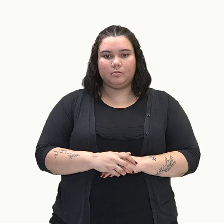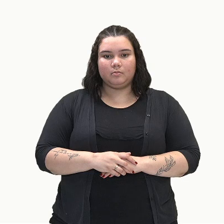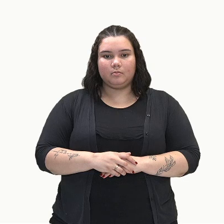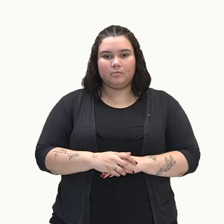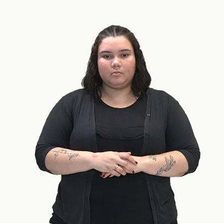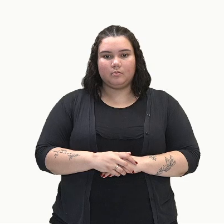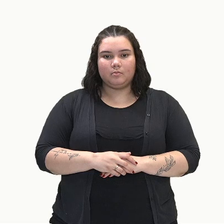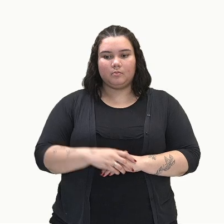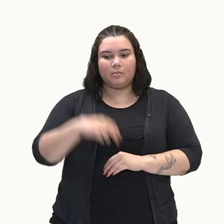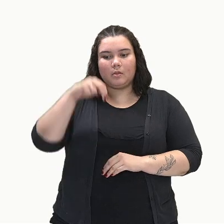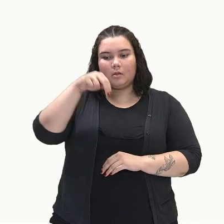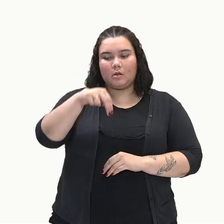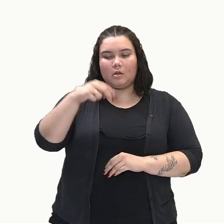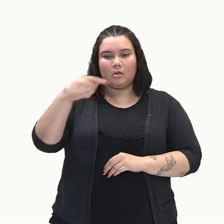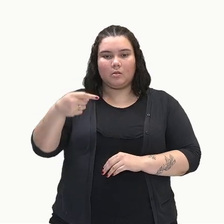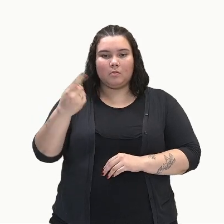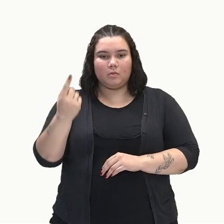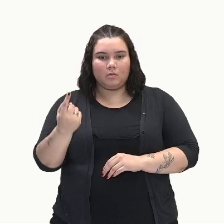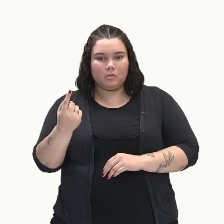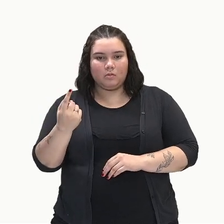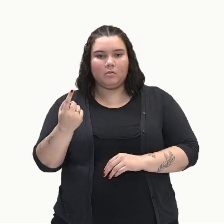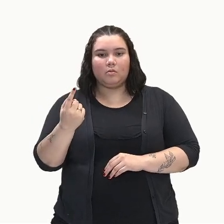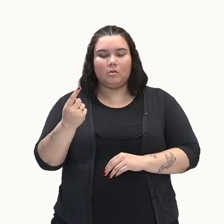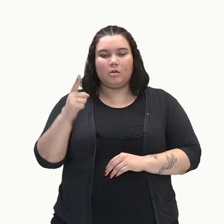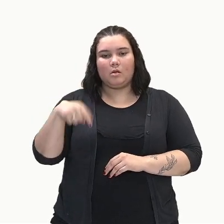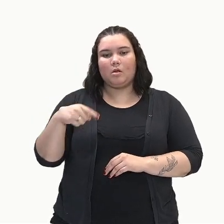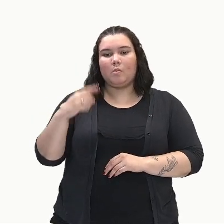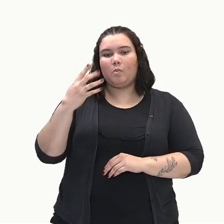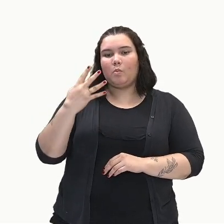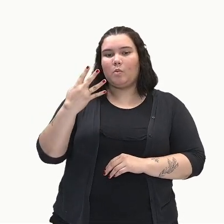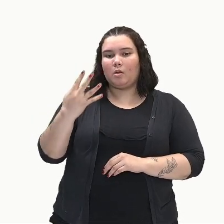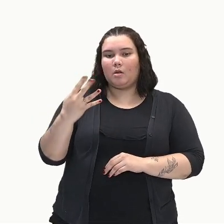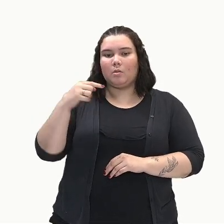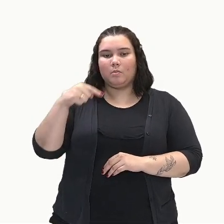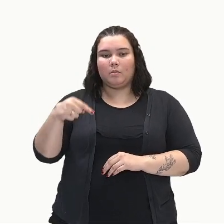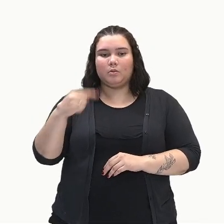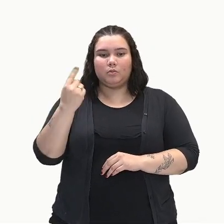aqui em n menos 1 vai ficar 4